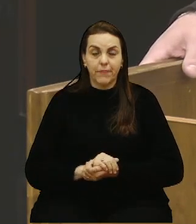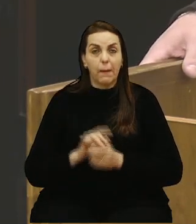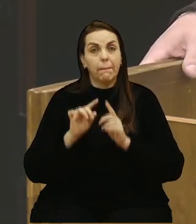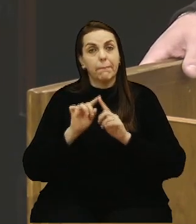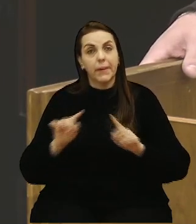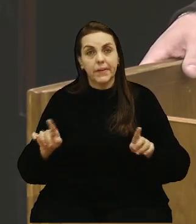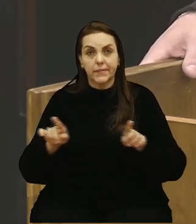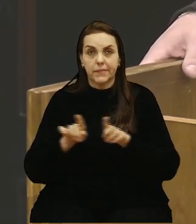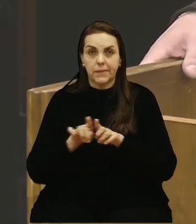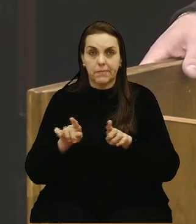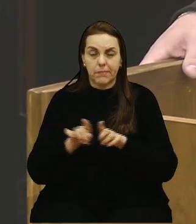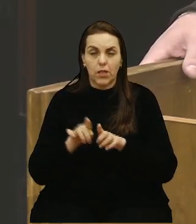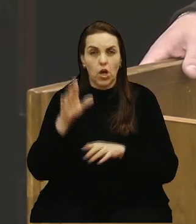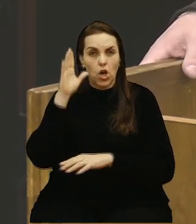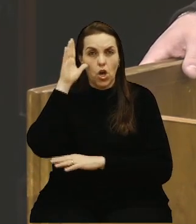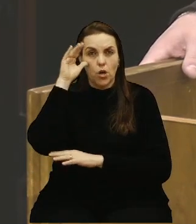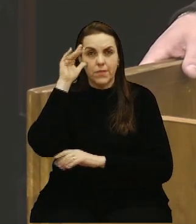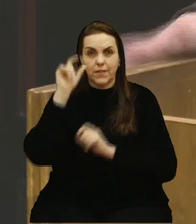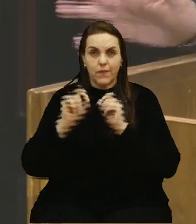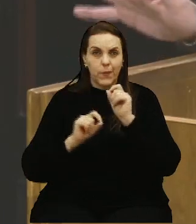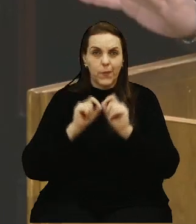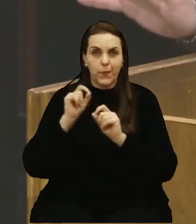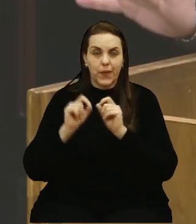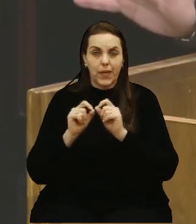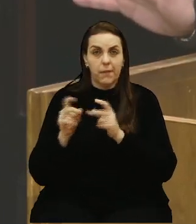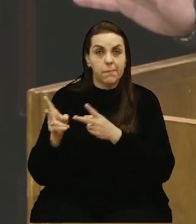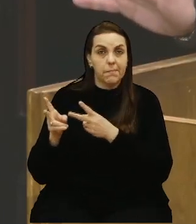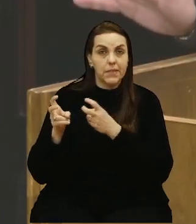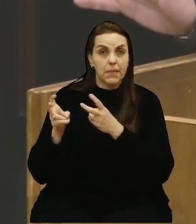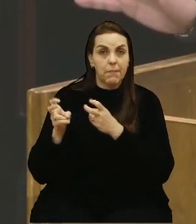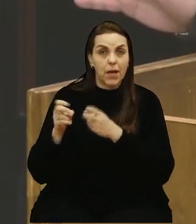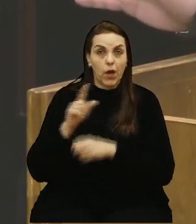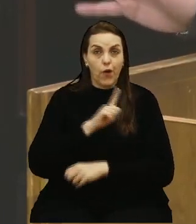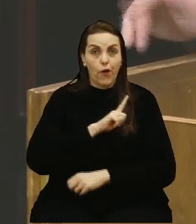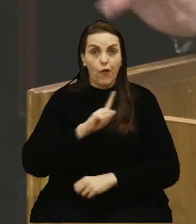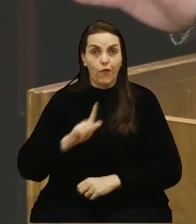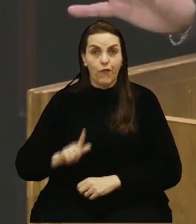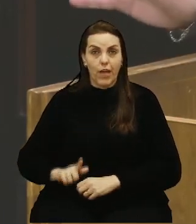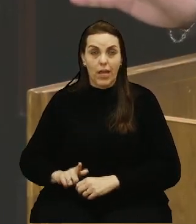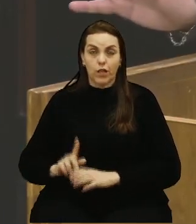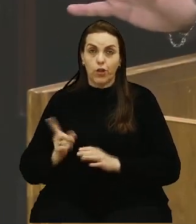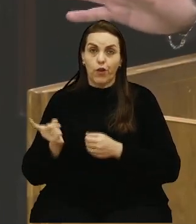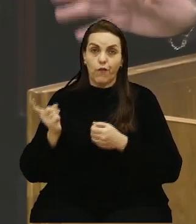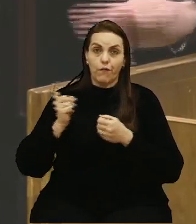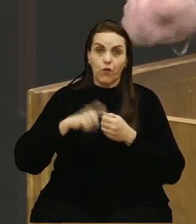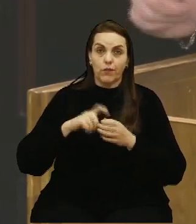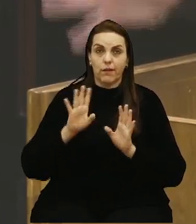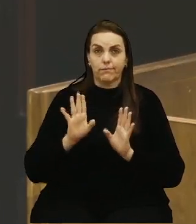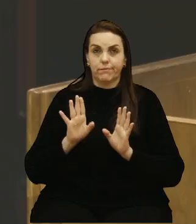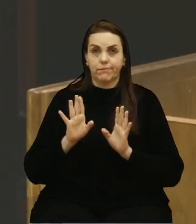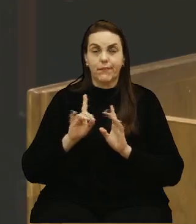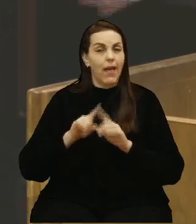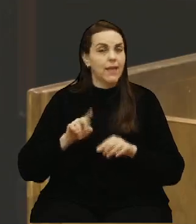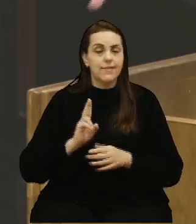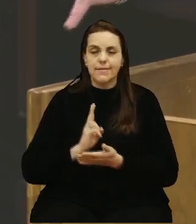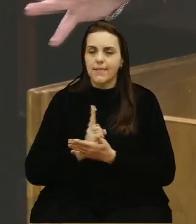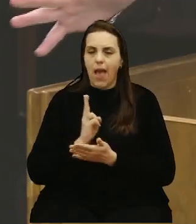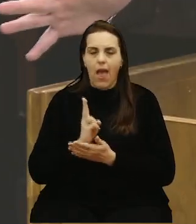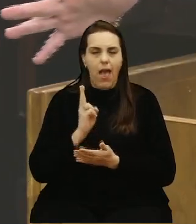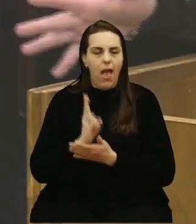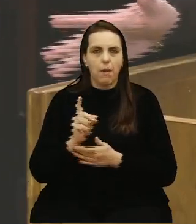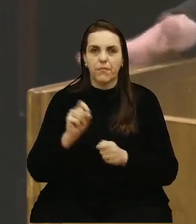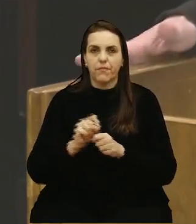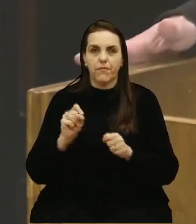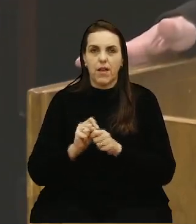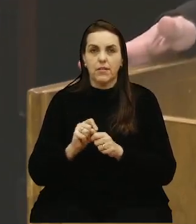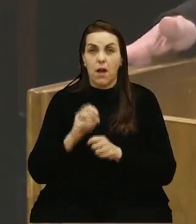também nós temos que observar muito bem e ver se o governador não vai voltar atrás, né? Porque ele é campeão nisso. Traz à tona essas palhaçadas